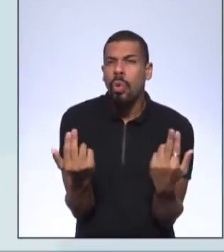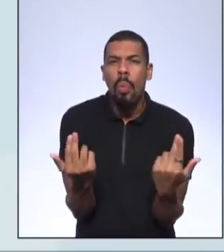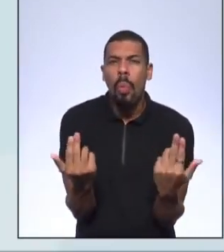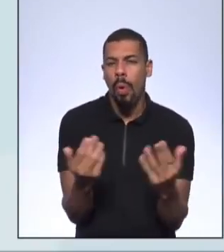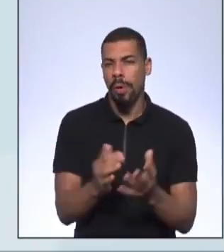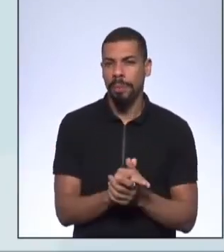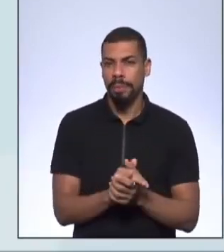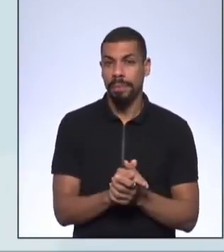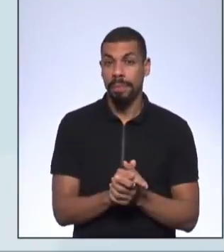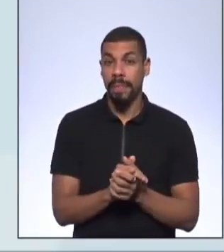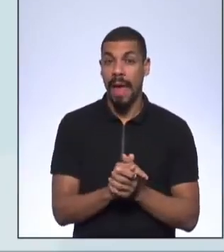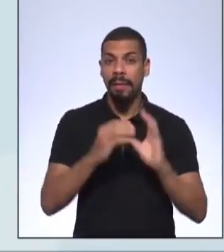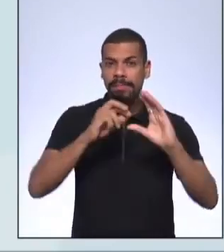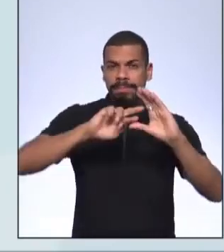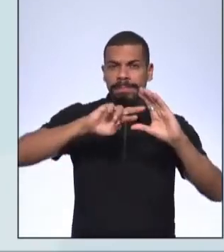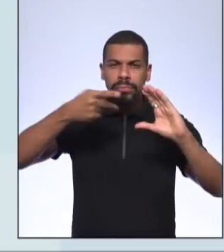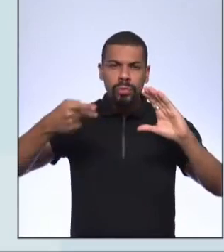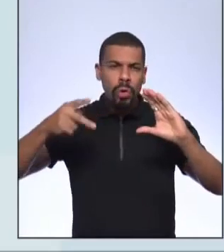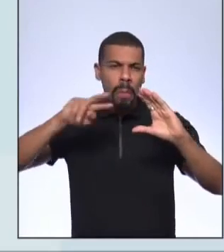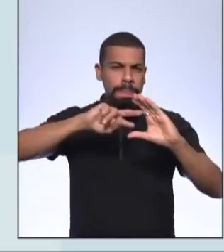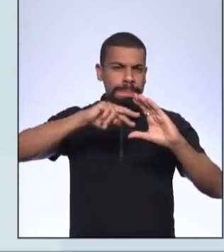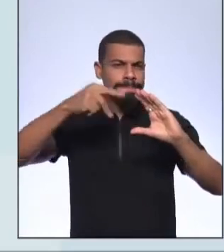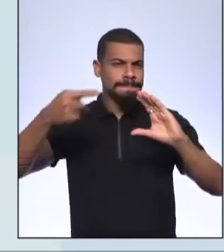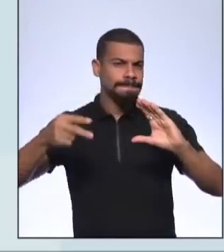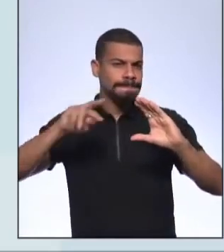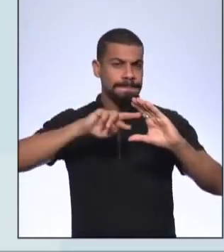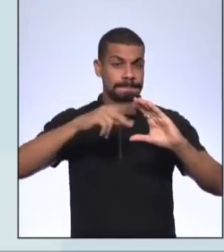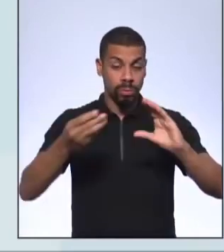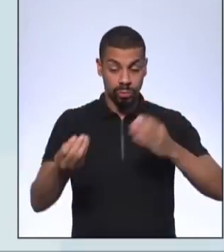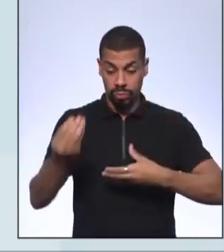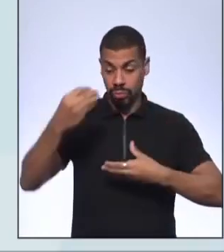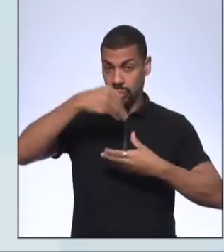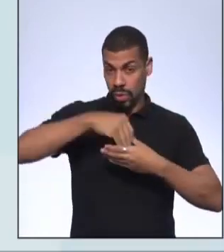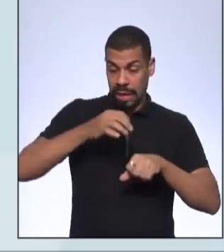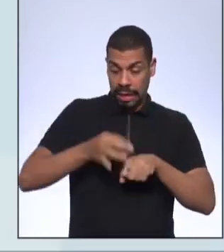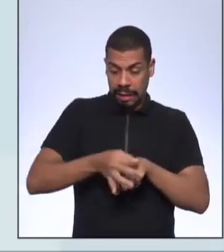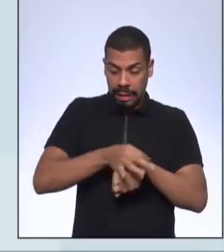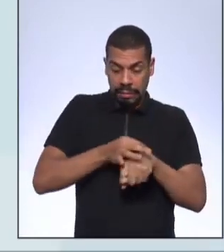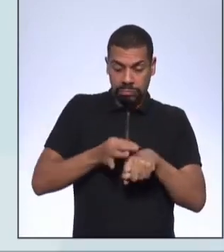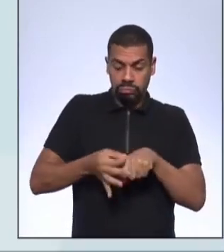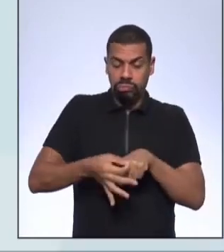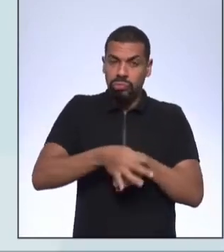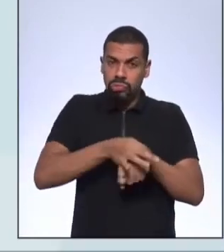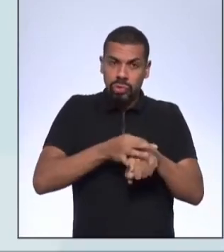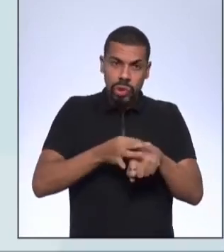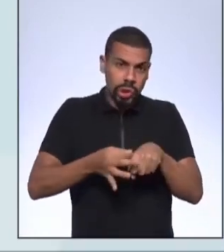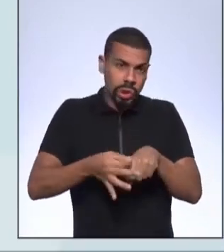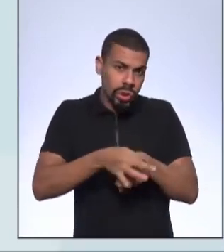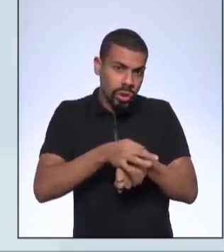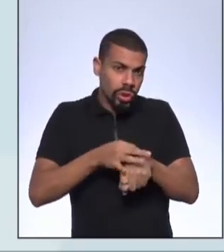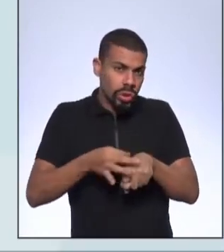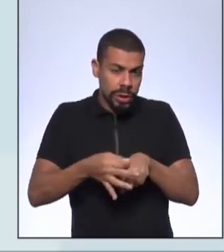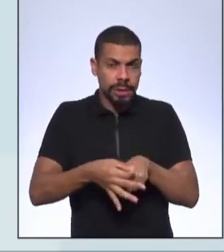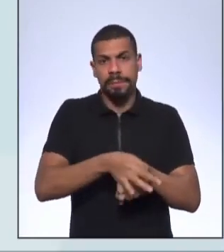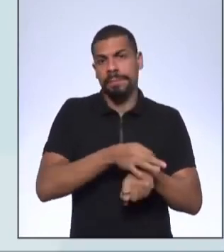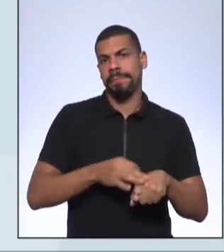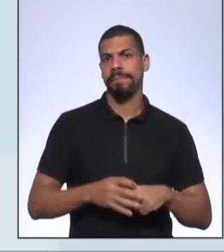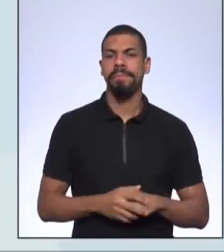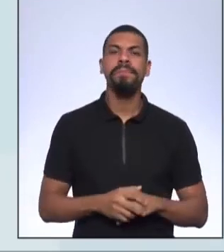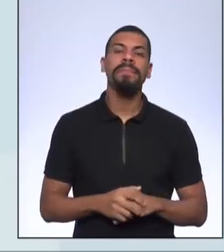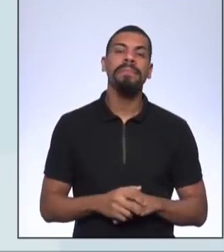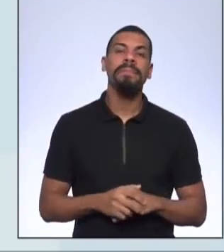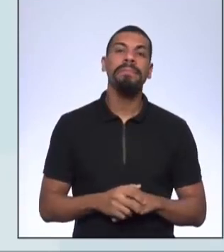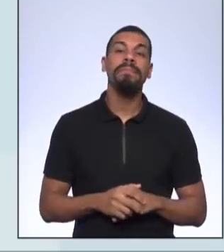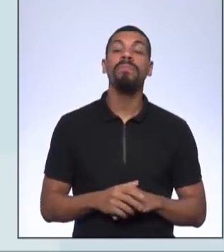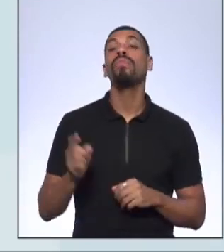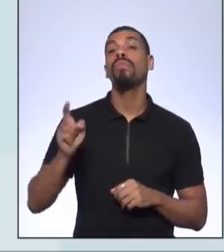Os cromossomos, eles podem estar na célula também, além da fase que a gente chamou, da forma que a gente falou que está todo um emaranhado, tá? Que a